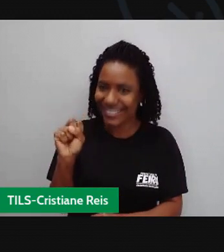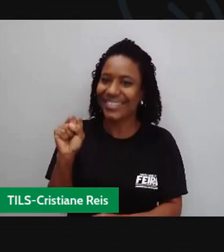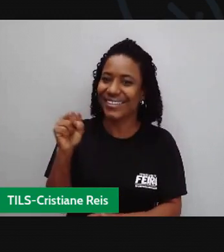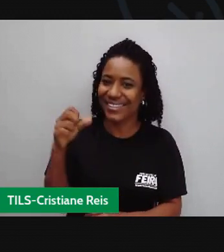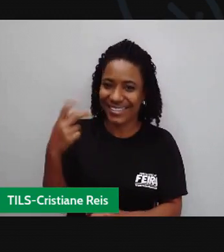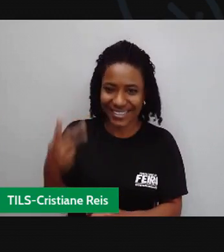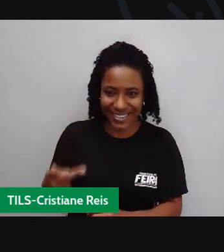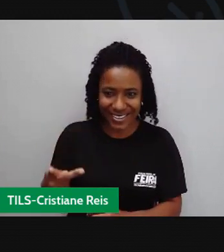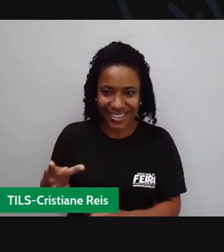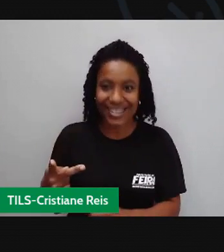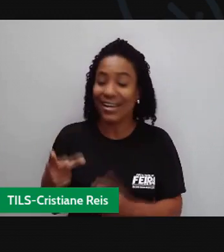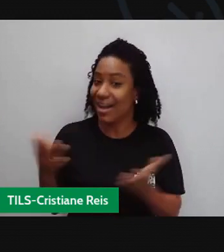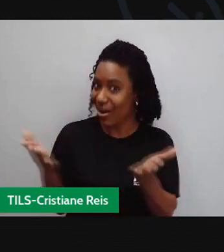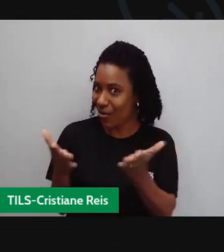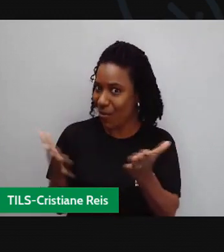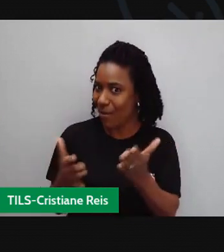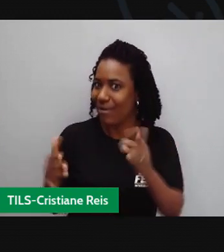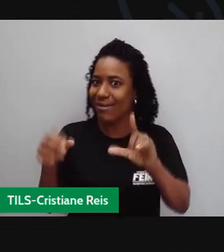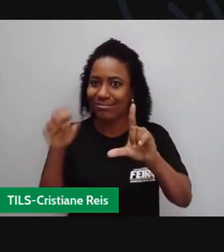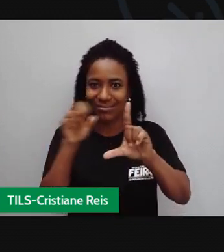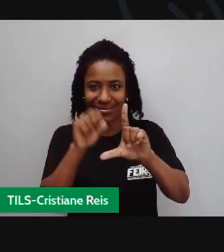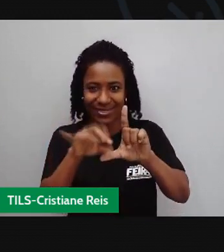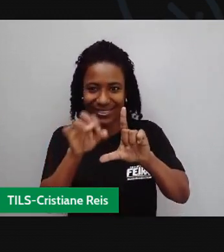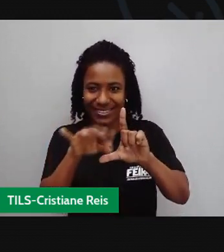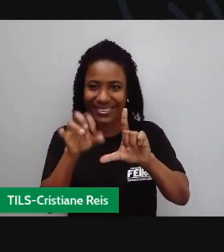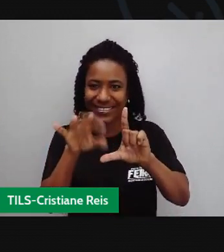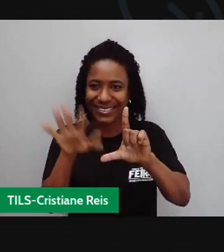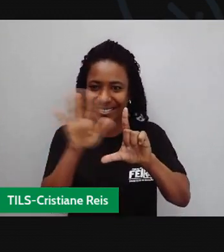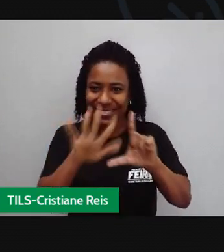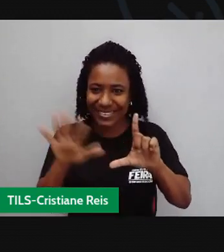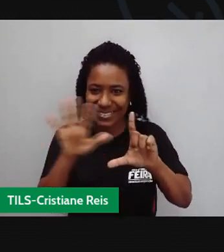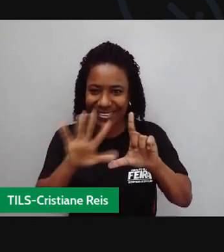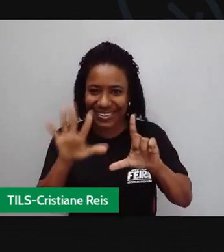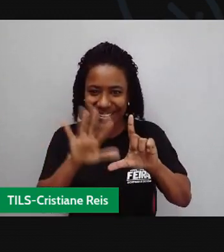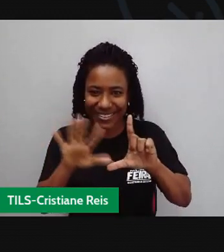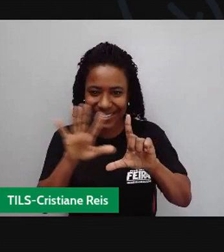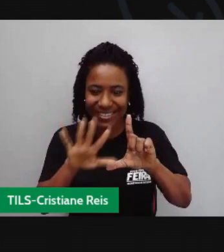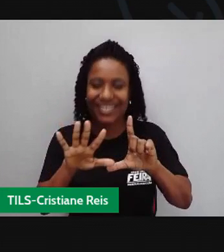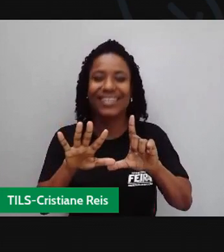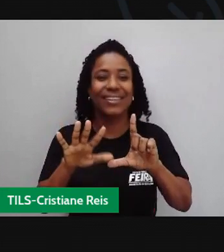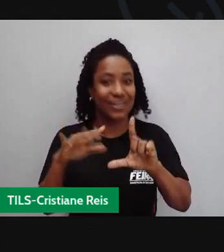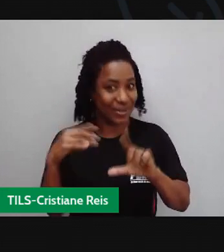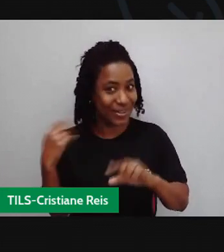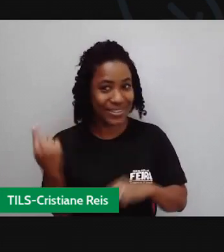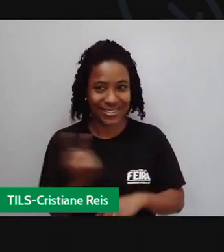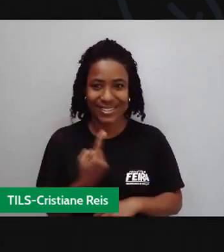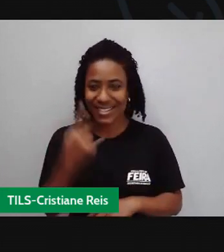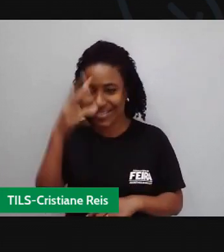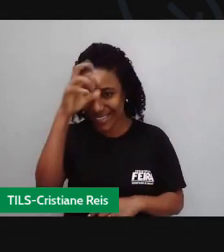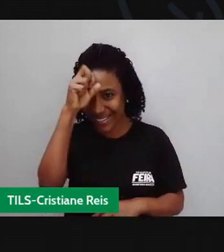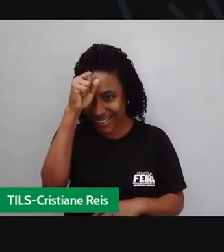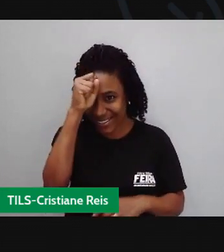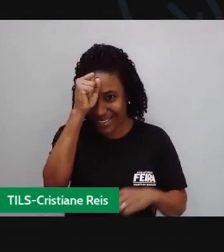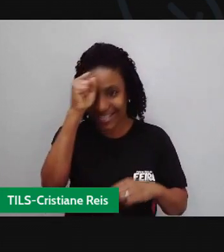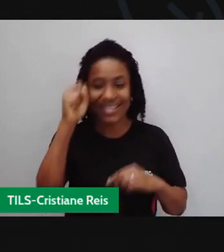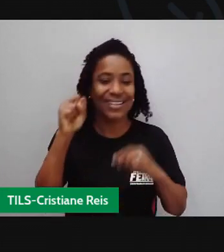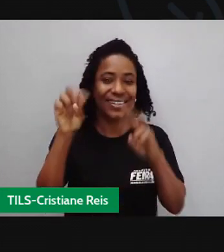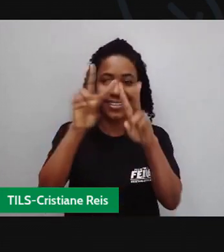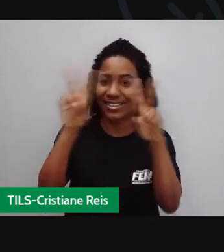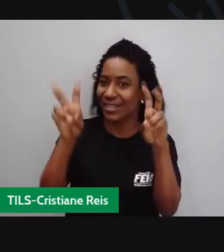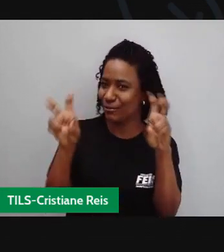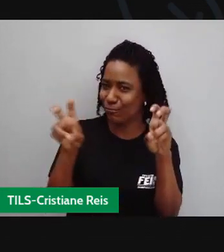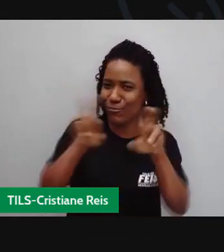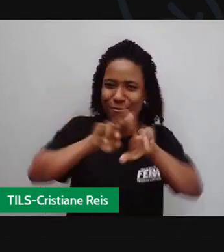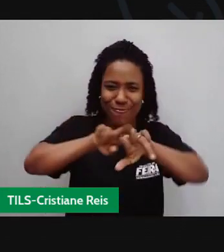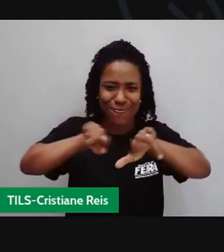é? Mais uma vez aí aprendermos sobre assuntos interessantes, importantes, para que vocês aí de casa continuem com